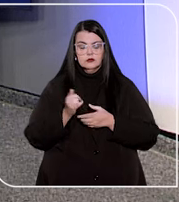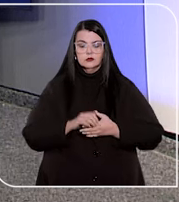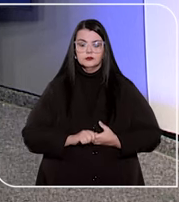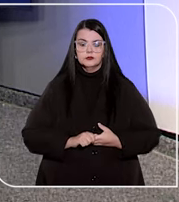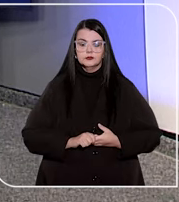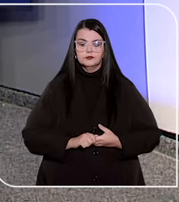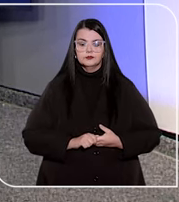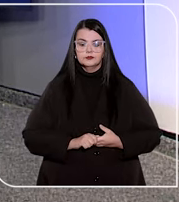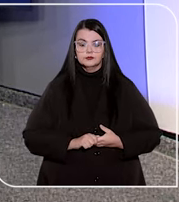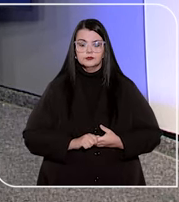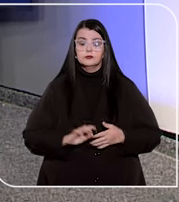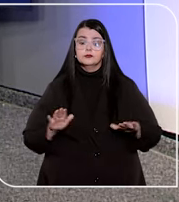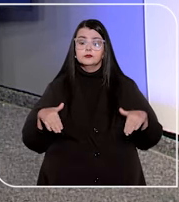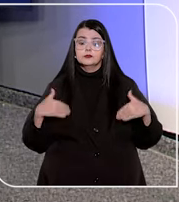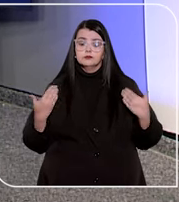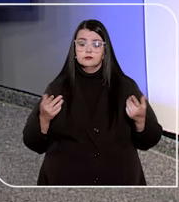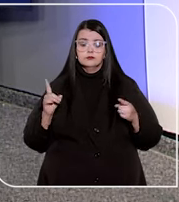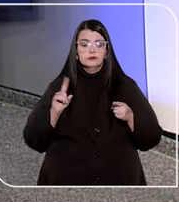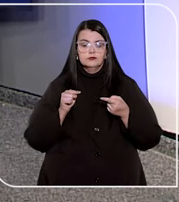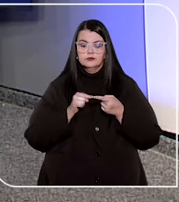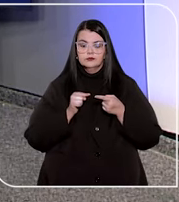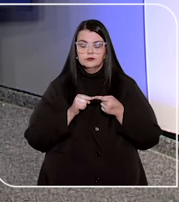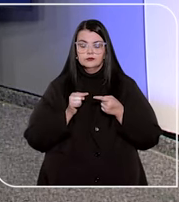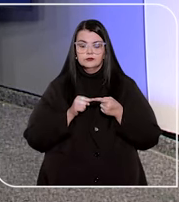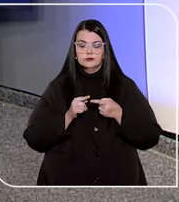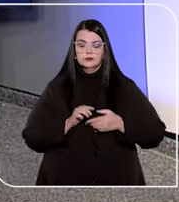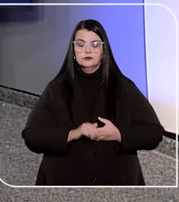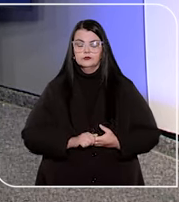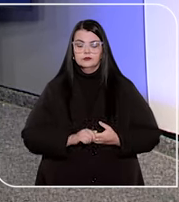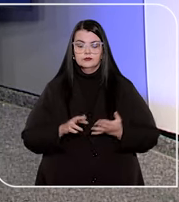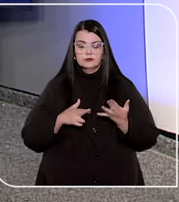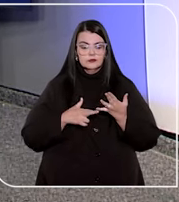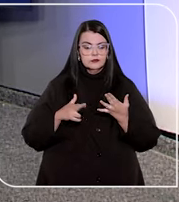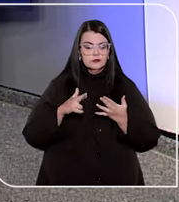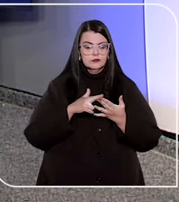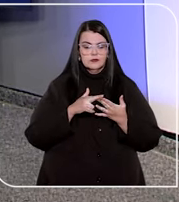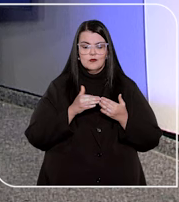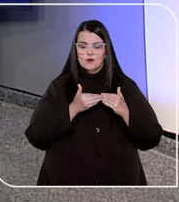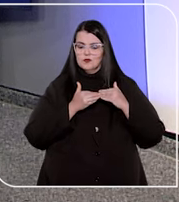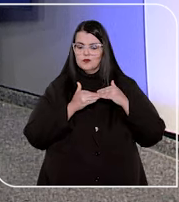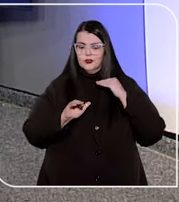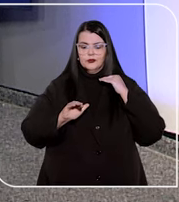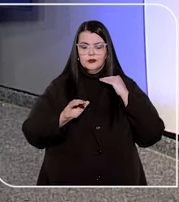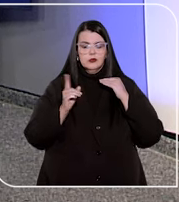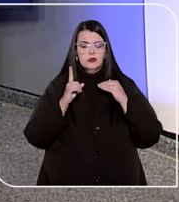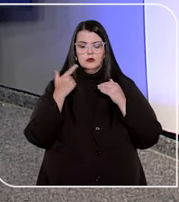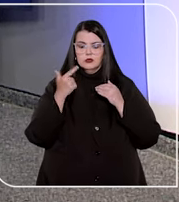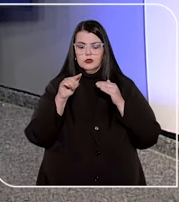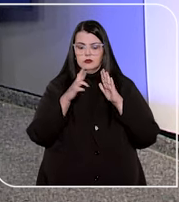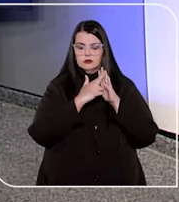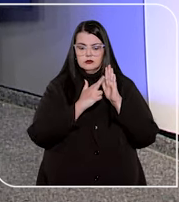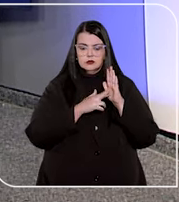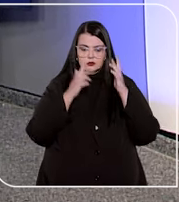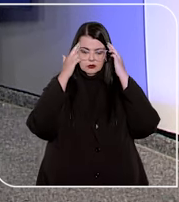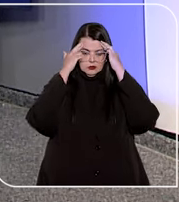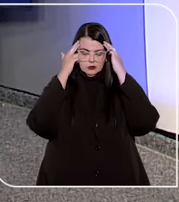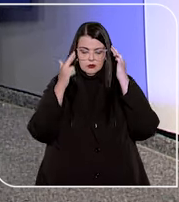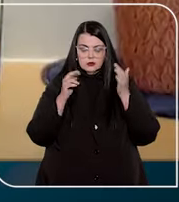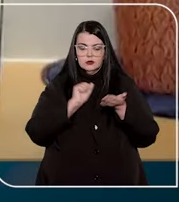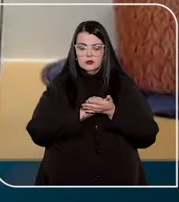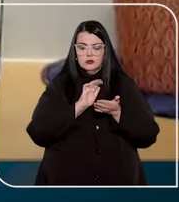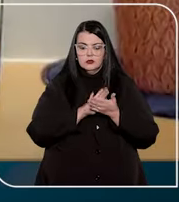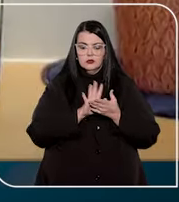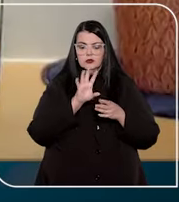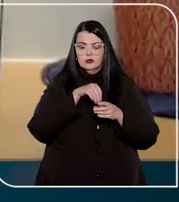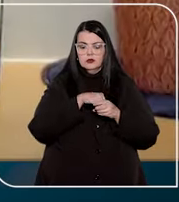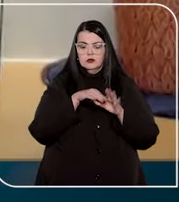realmente é descabido, é um recurso totalmente desconexo, não obedece sequer àquela lógica da dialeticidade,